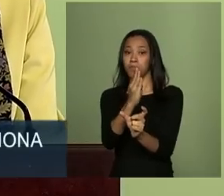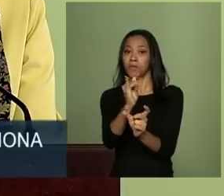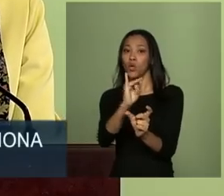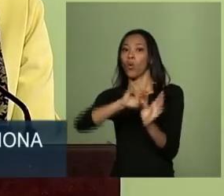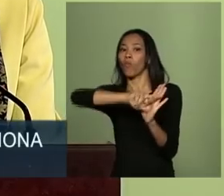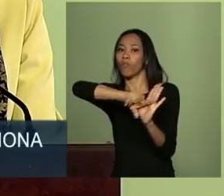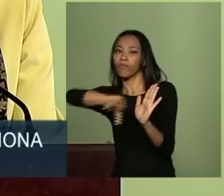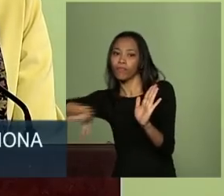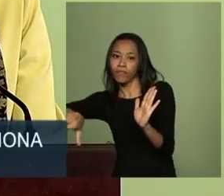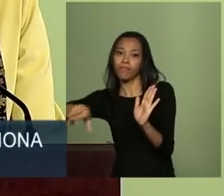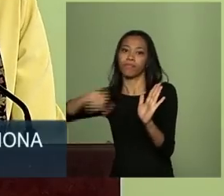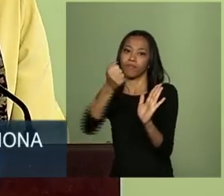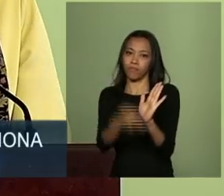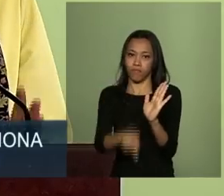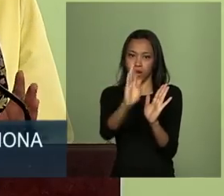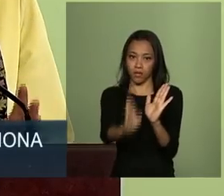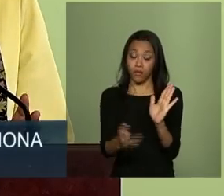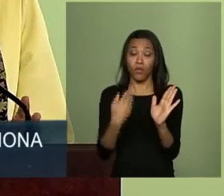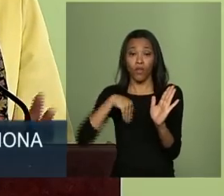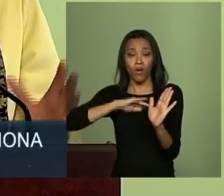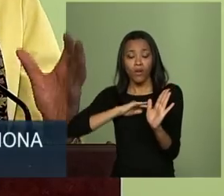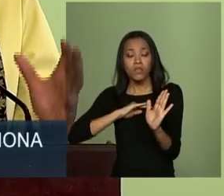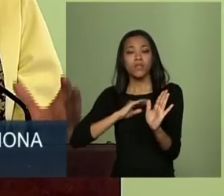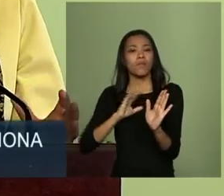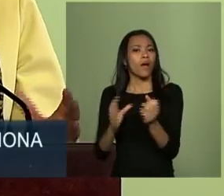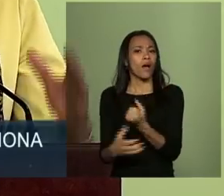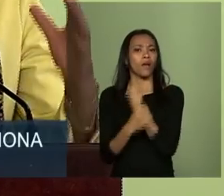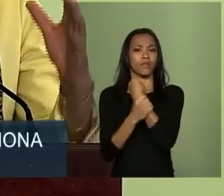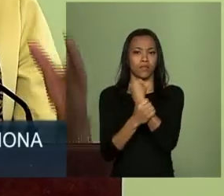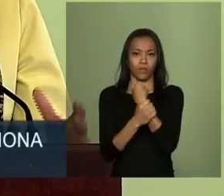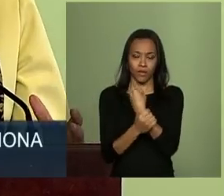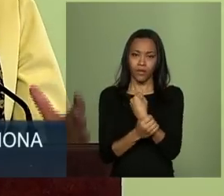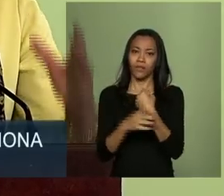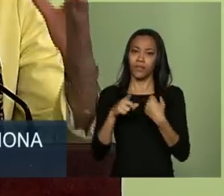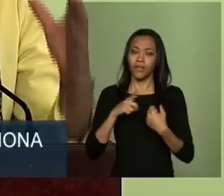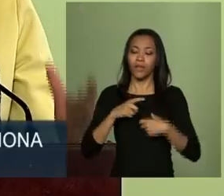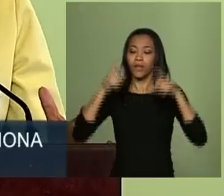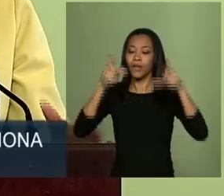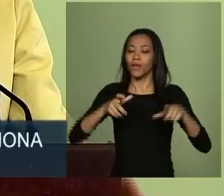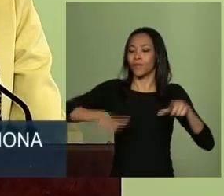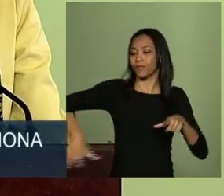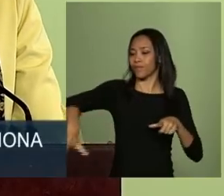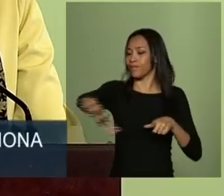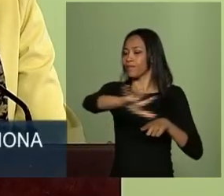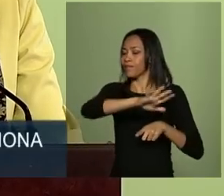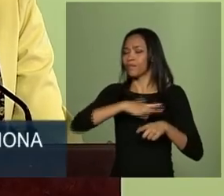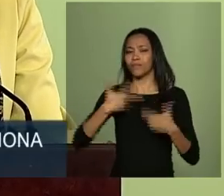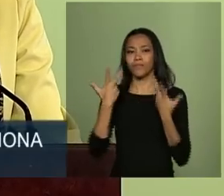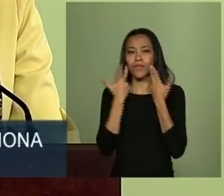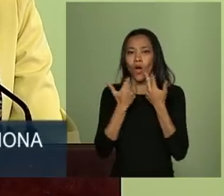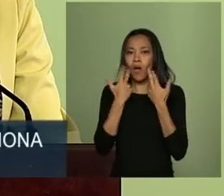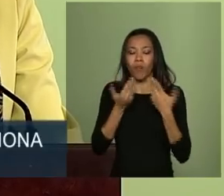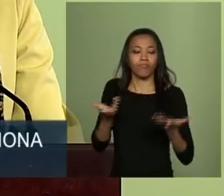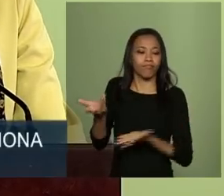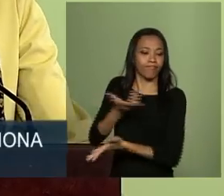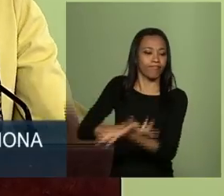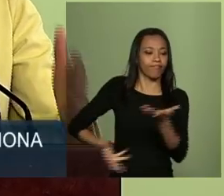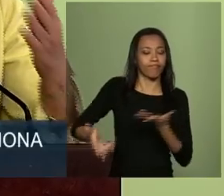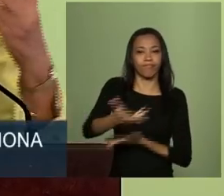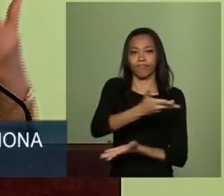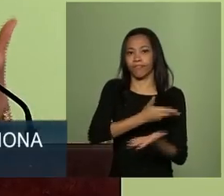que haja um ambiente favorável, amigável, para que as